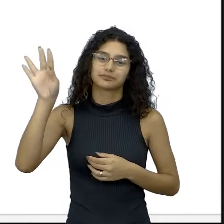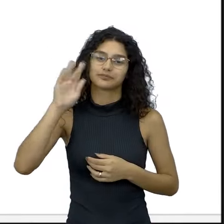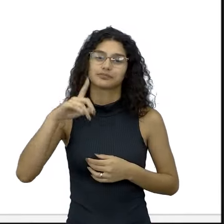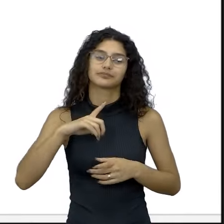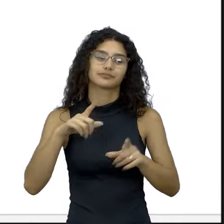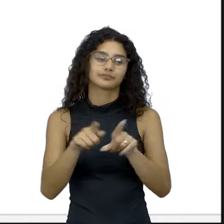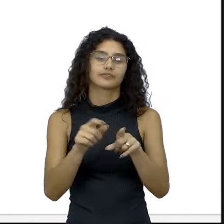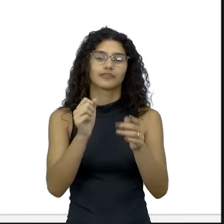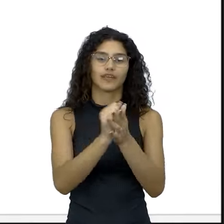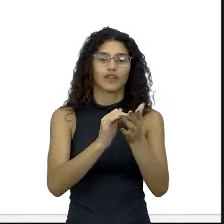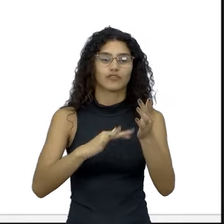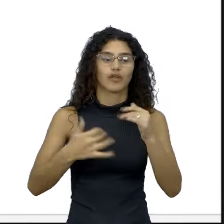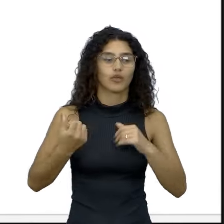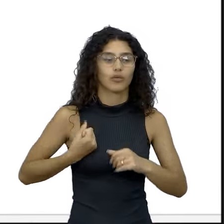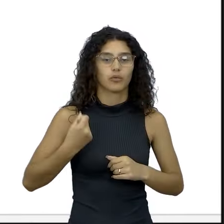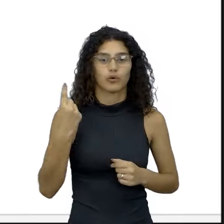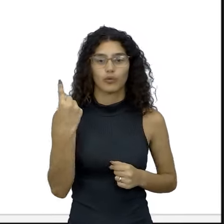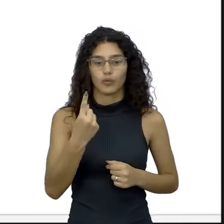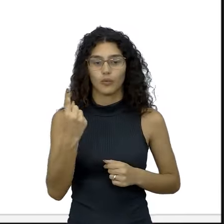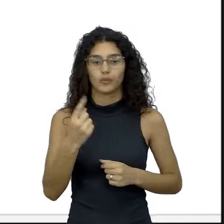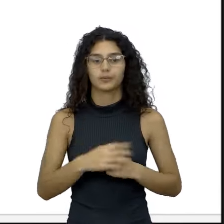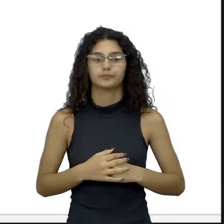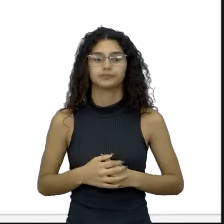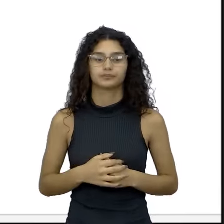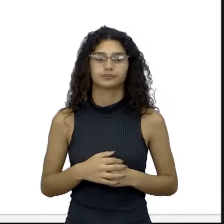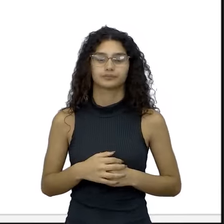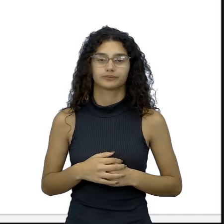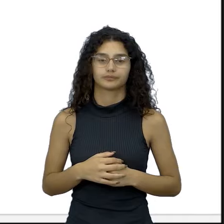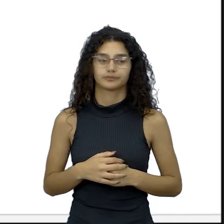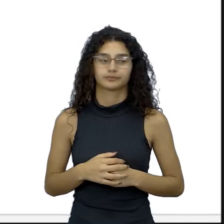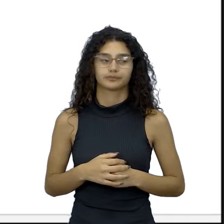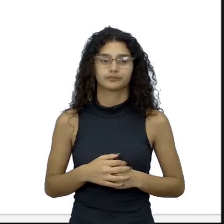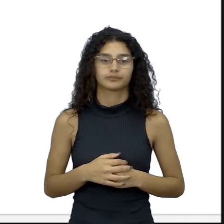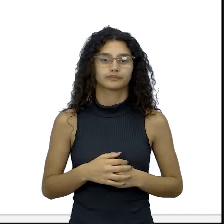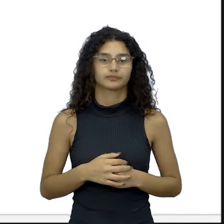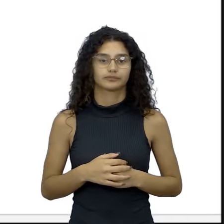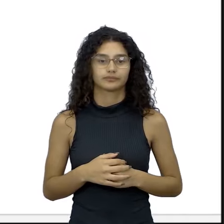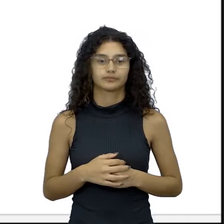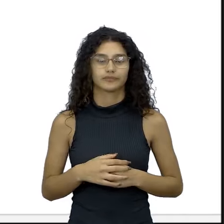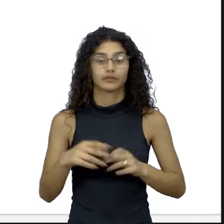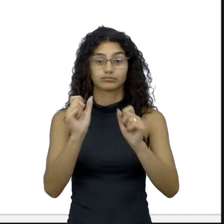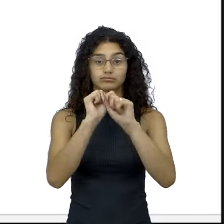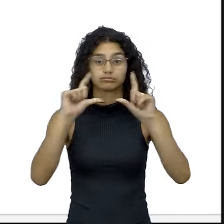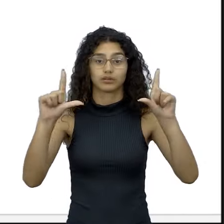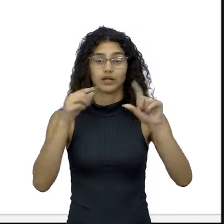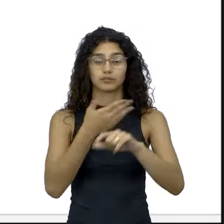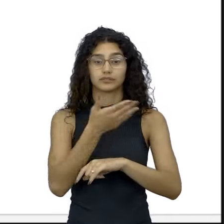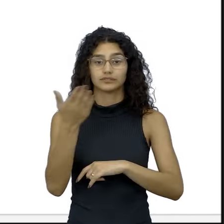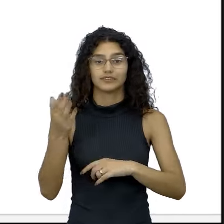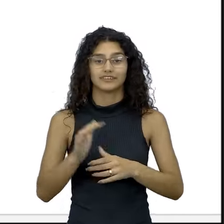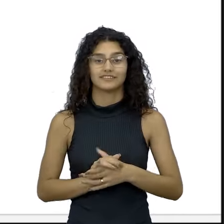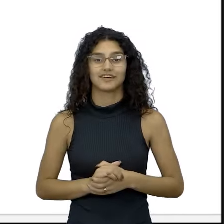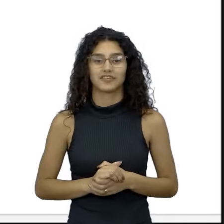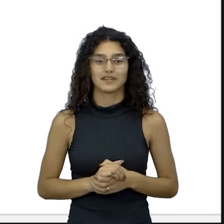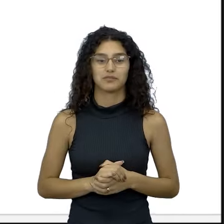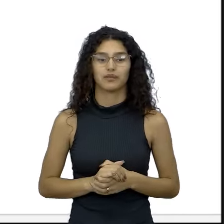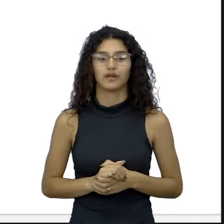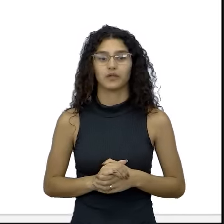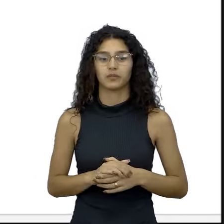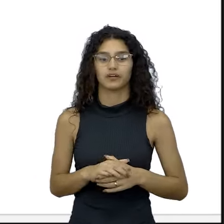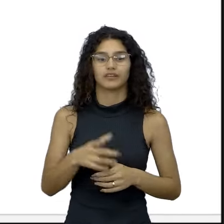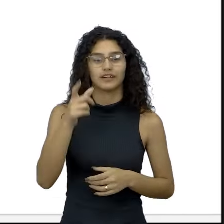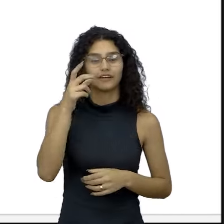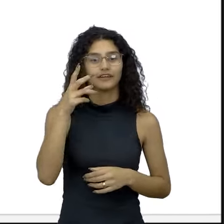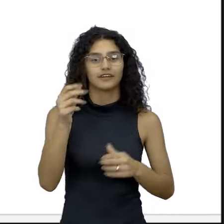Na atividade 1, aqui, que está na tela para vocês, olha, observem comigo, eu sei que não